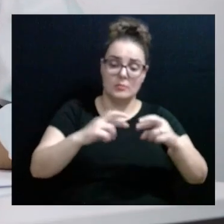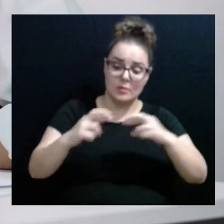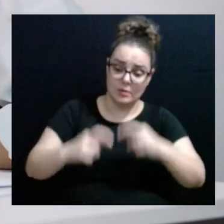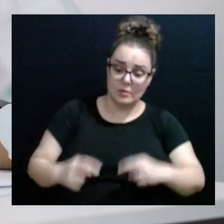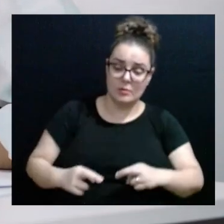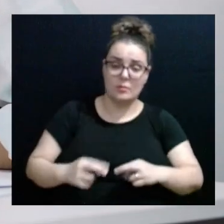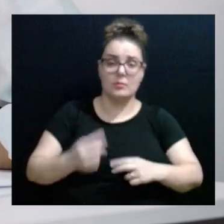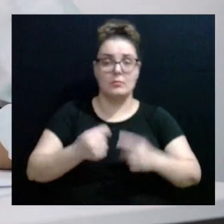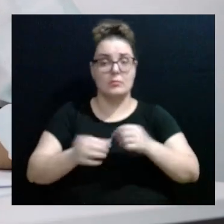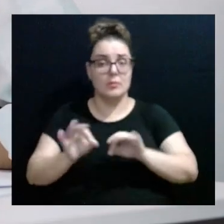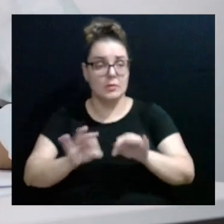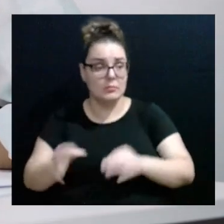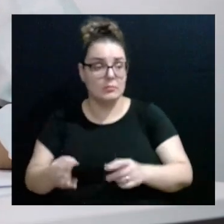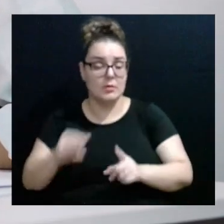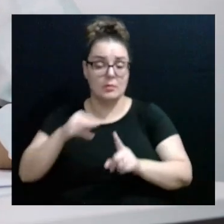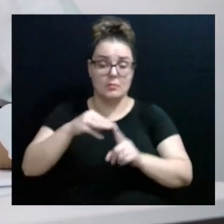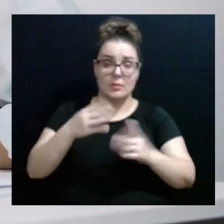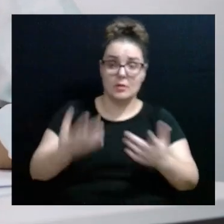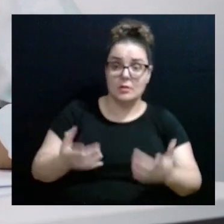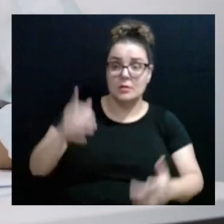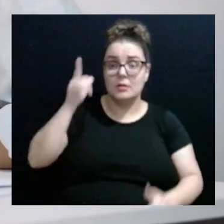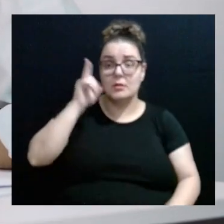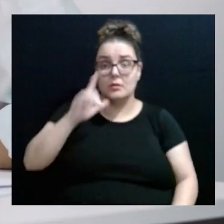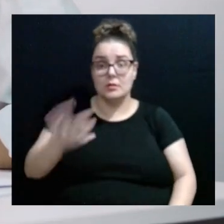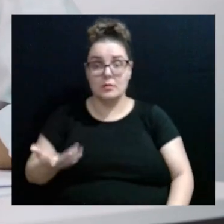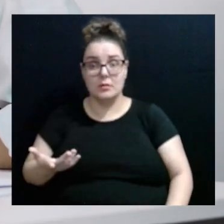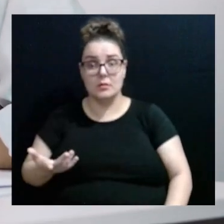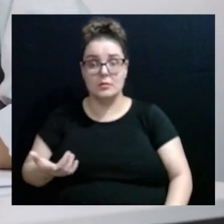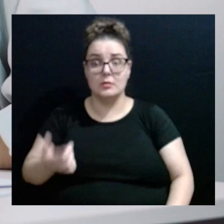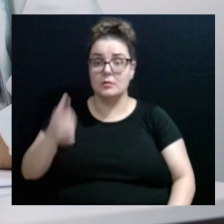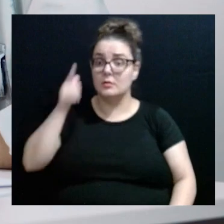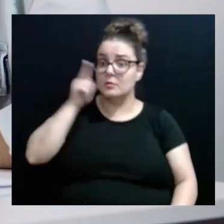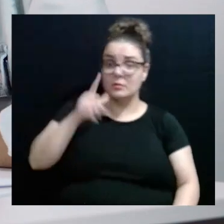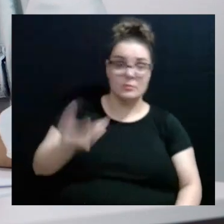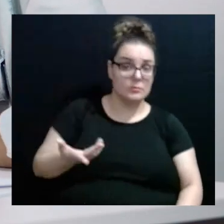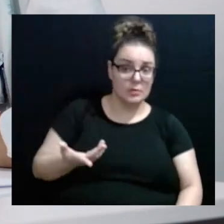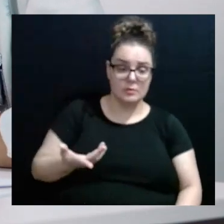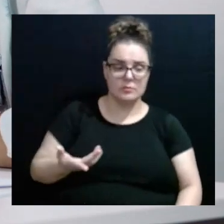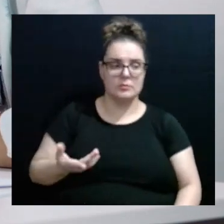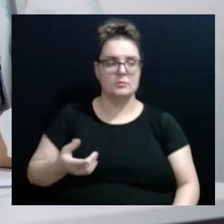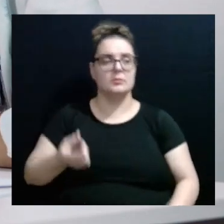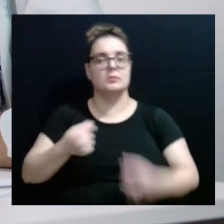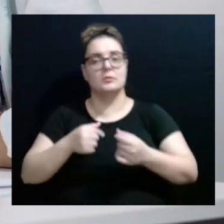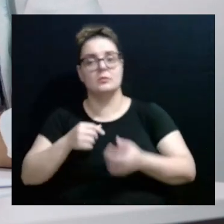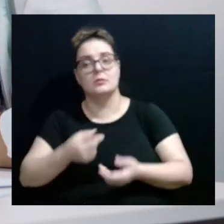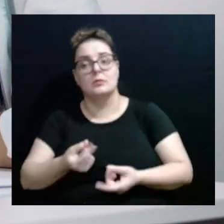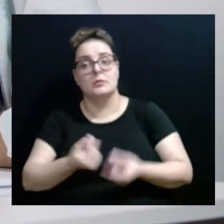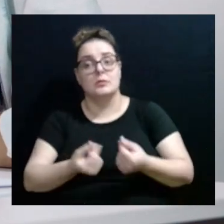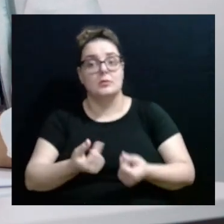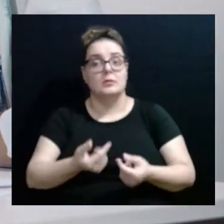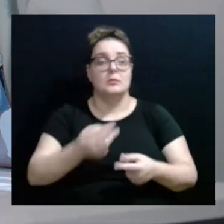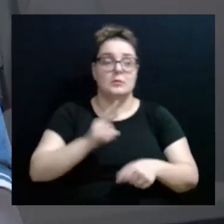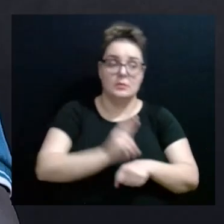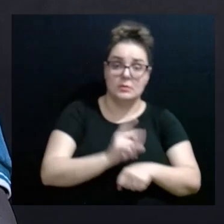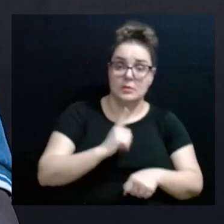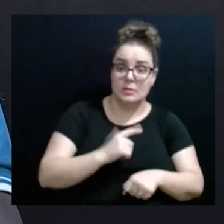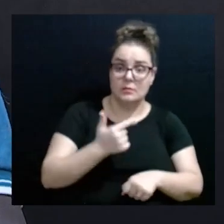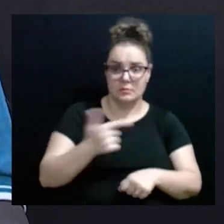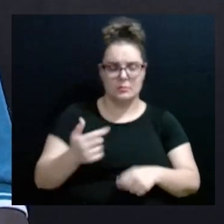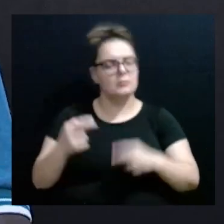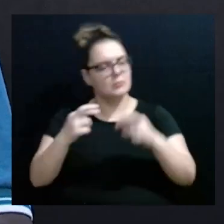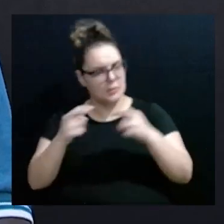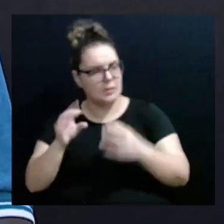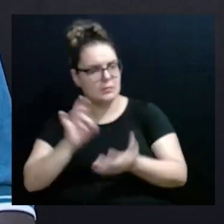seu planejamento financeiro, daquela meta, se está conseguindo investir, não está conseguindo investir, está sobrando recurso, não